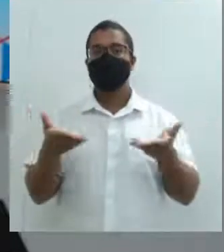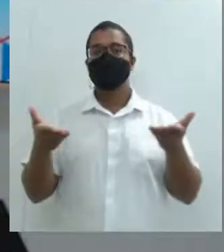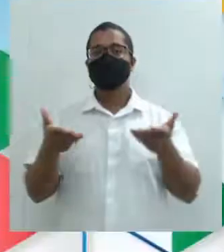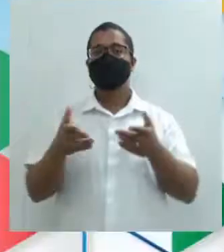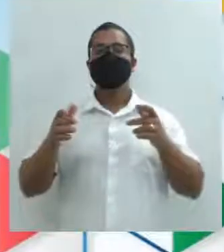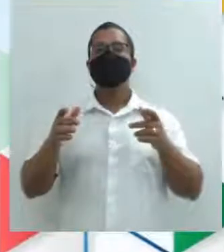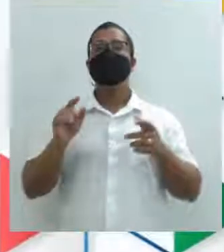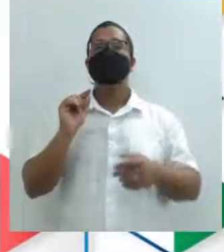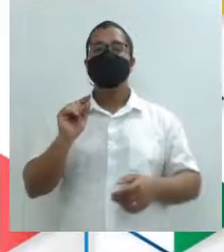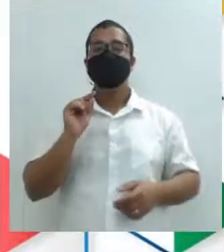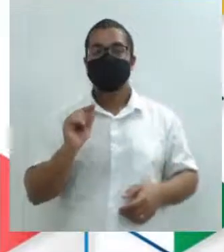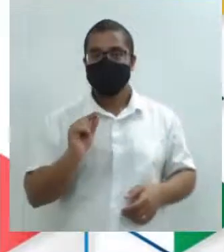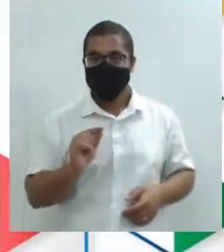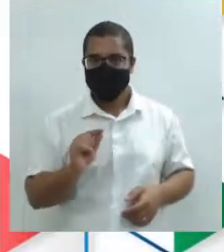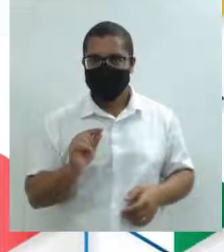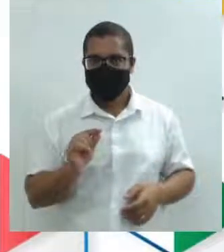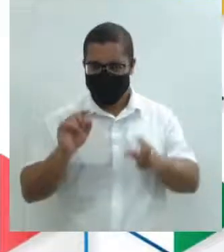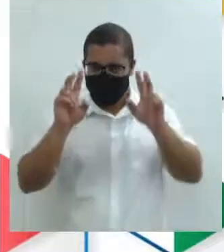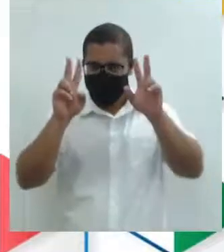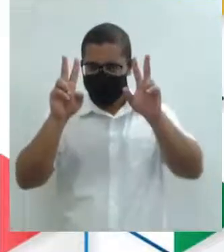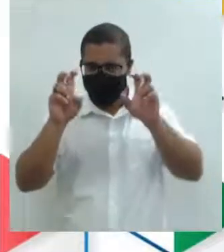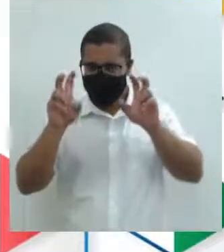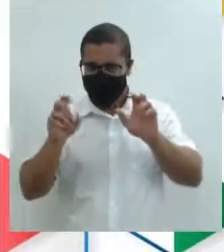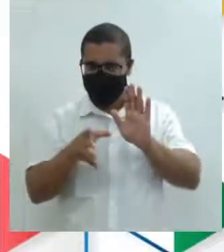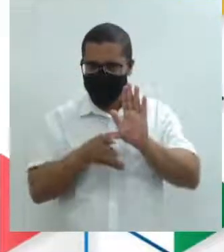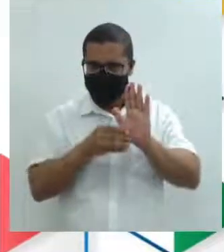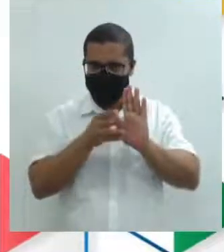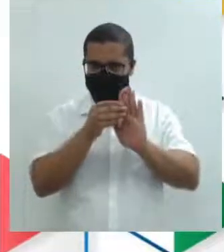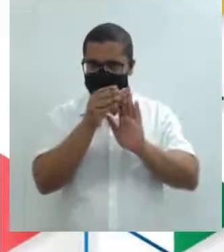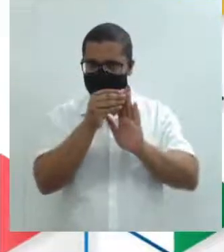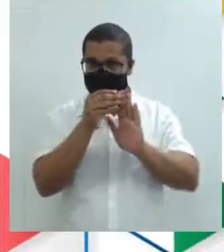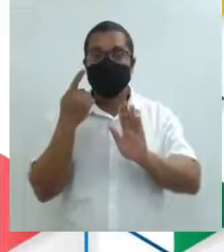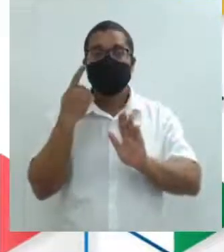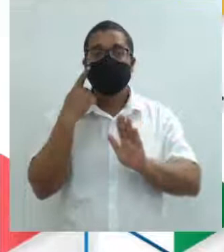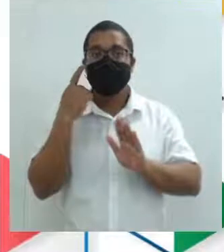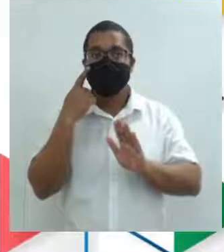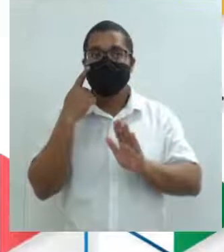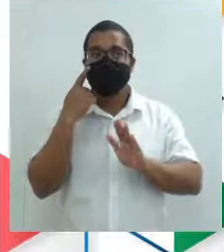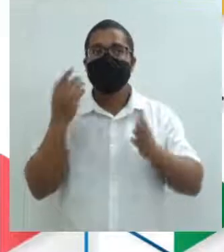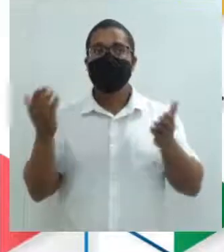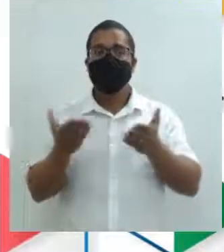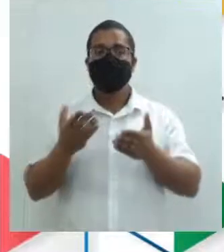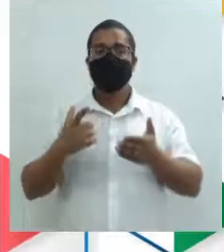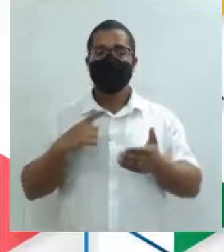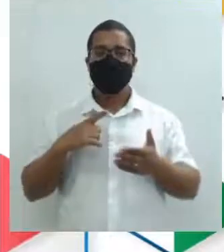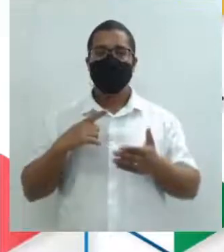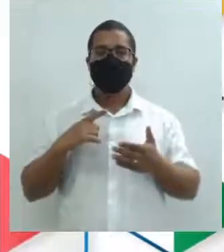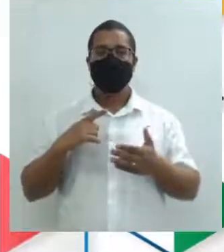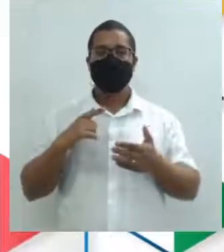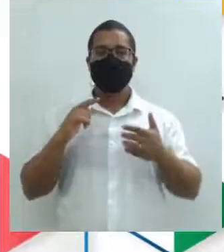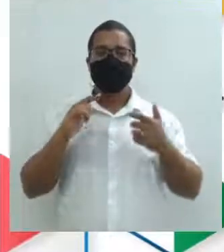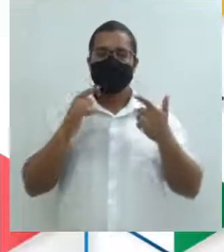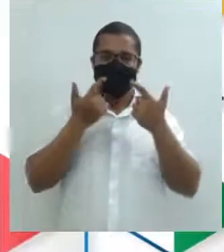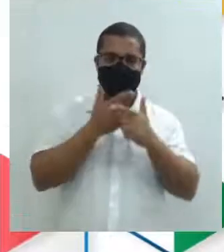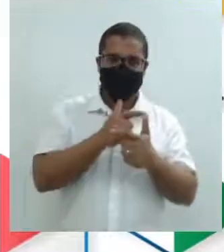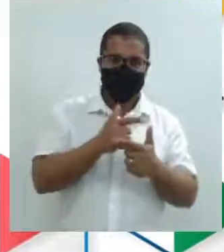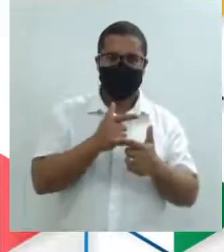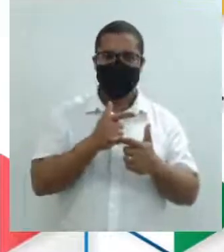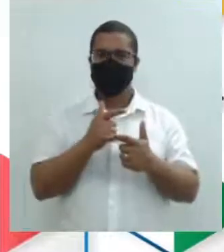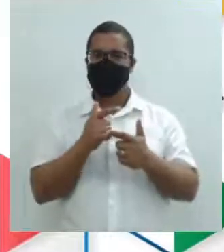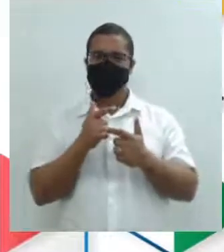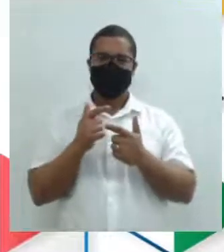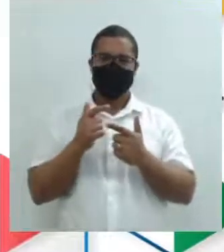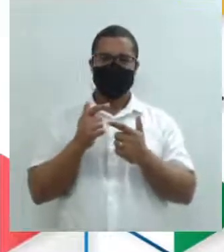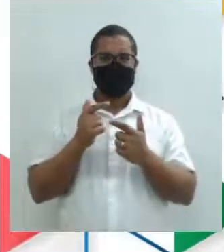na tela nossos conteúdos. Vamos falar hoje sobre humor, ironia e crítica